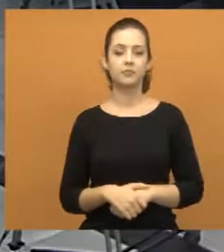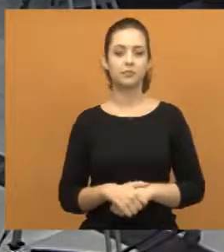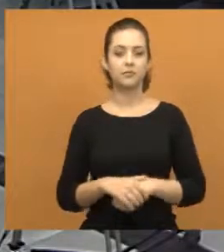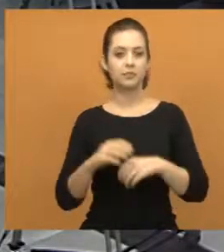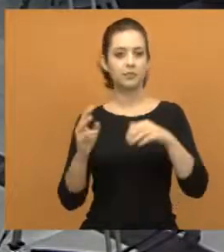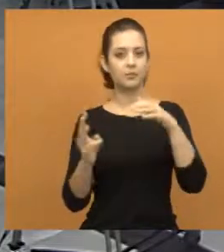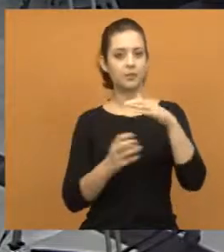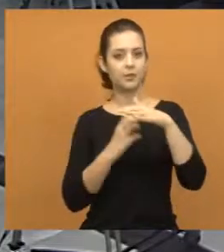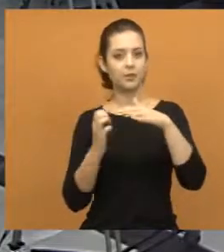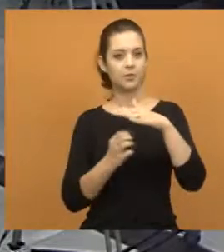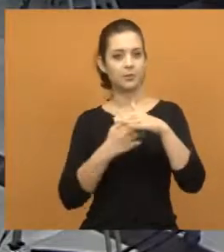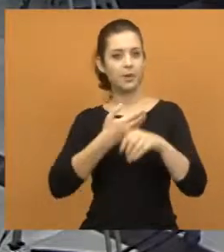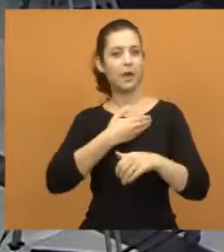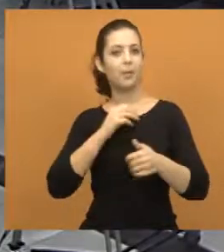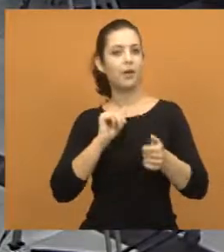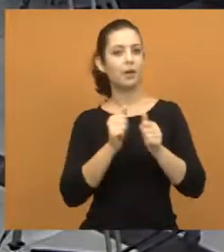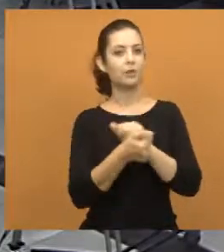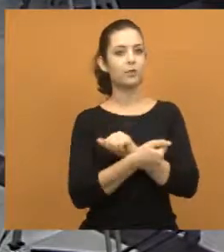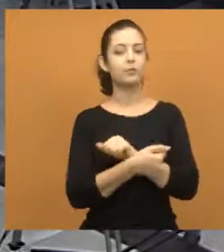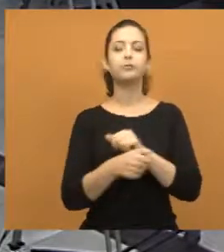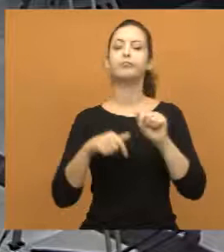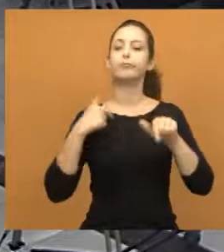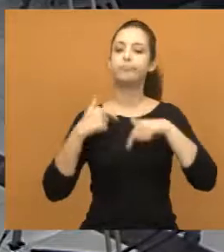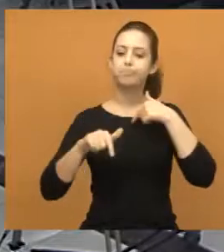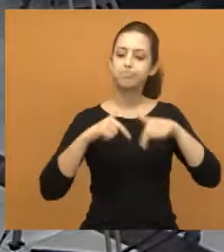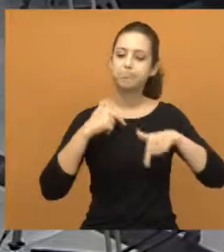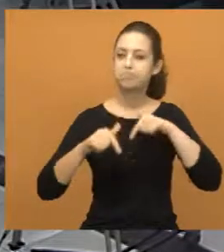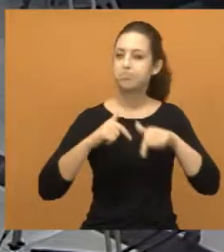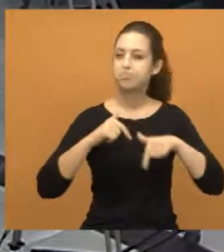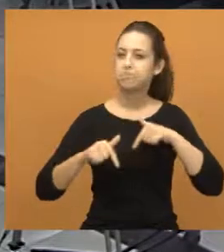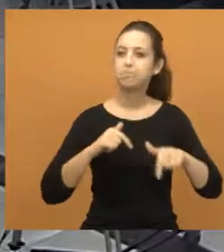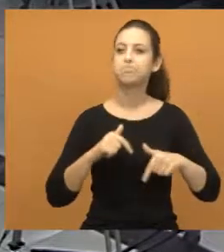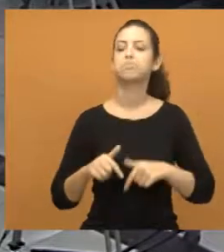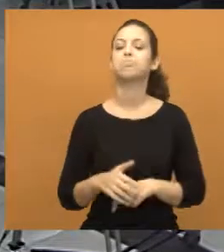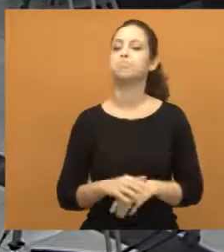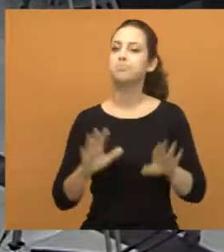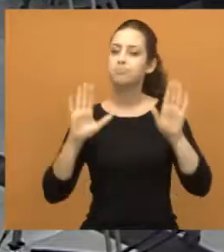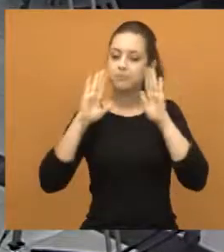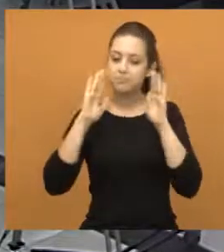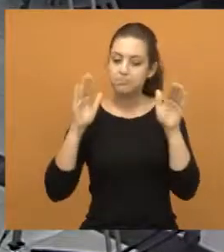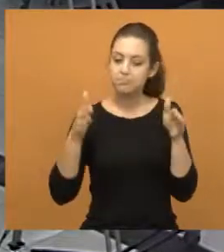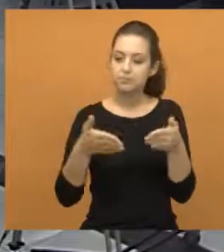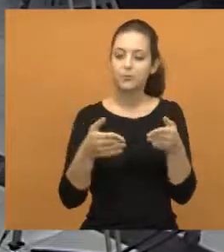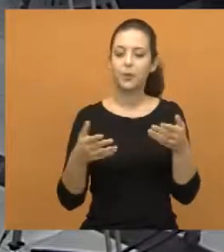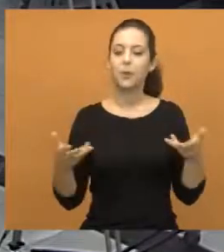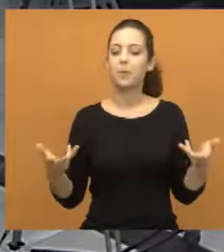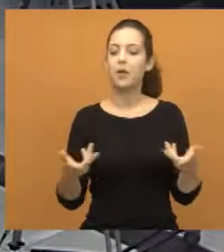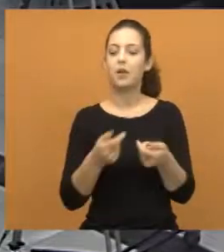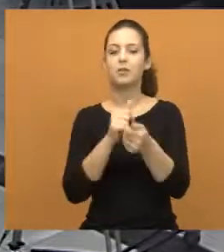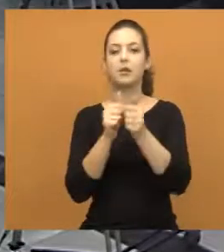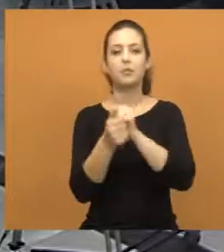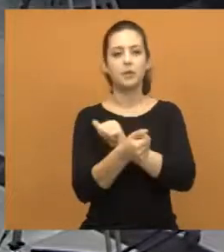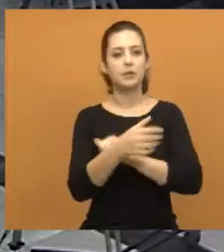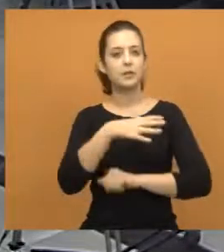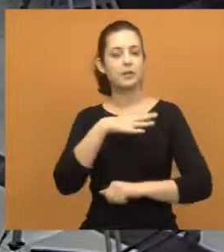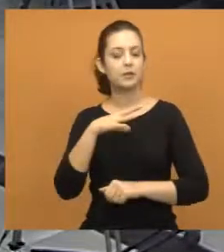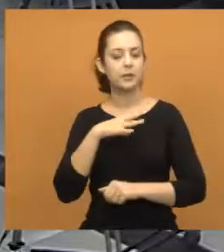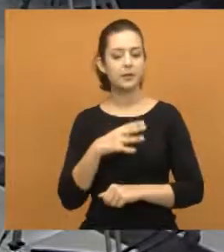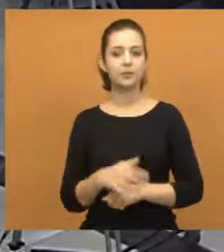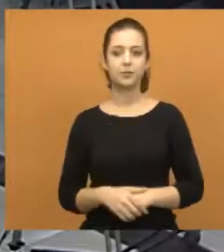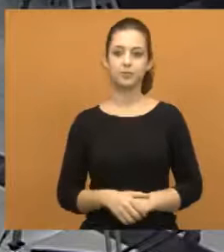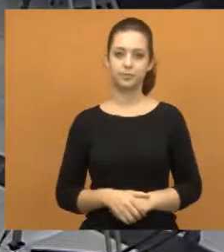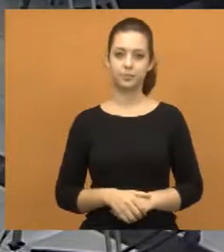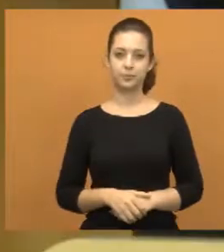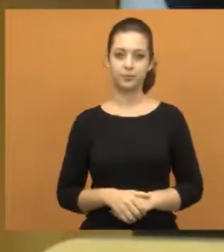Empresa Amiga do Esporte, a gente fez esse projeto, trabalhou em cima desse projeto, visando a melhoria no esporte da nossa cidade,